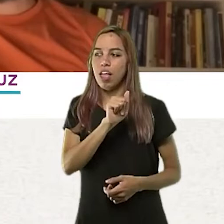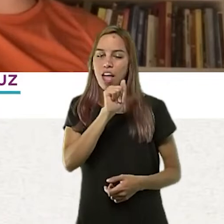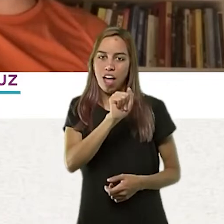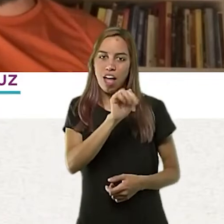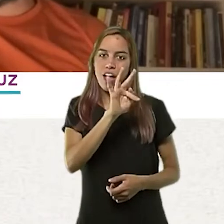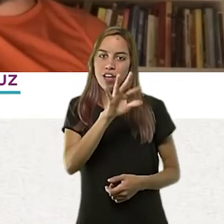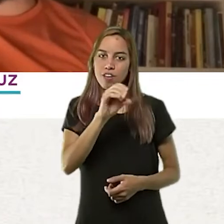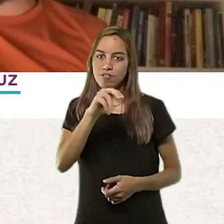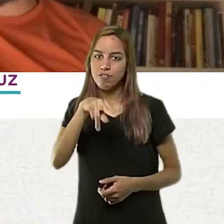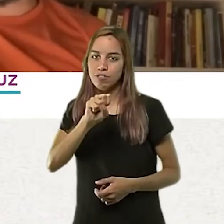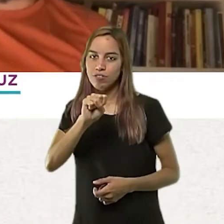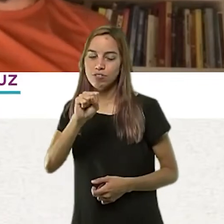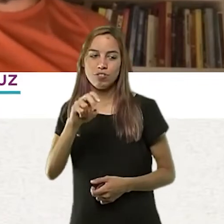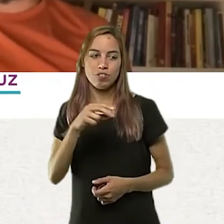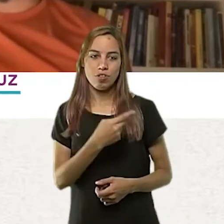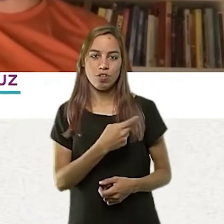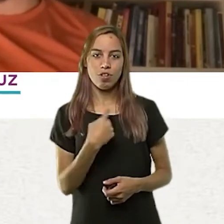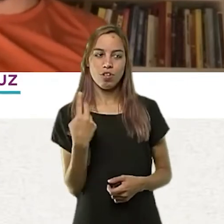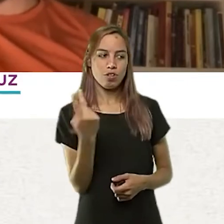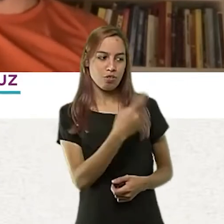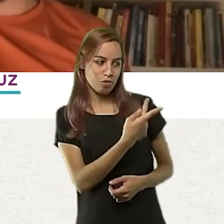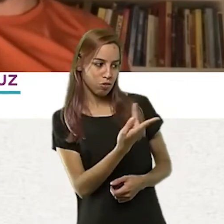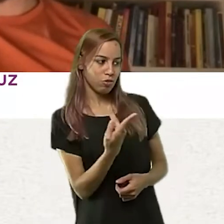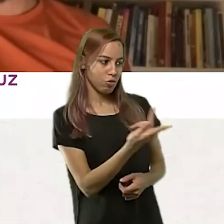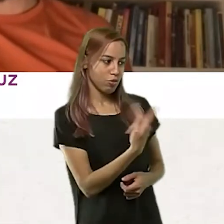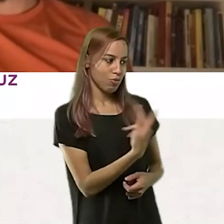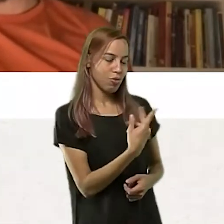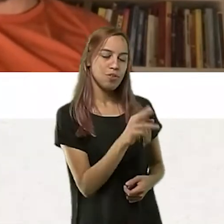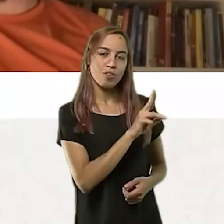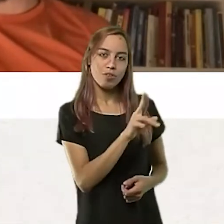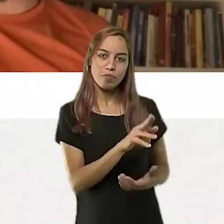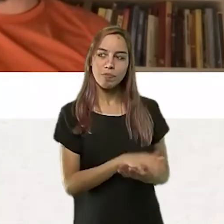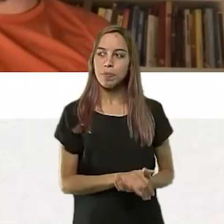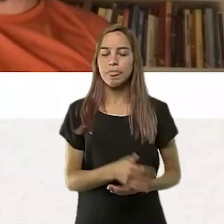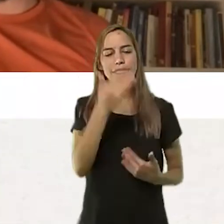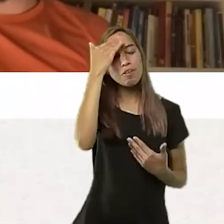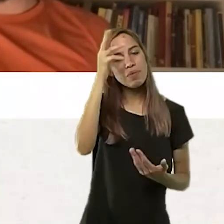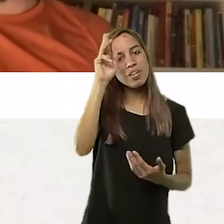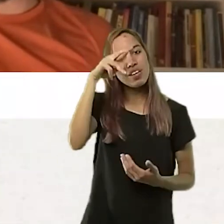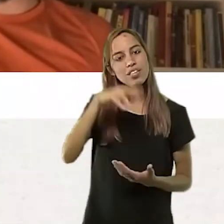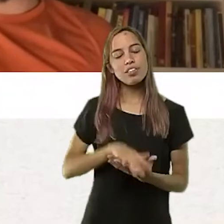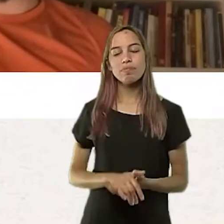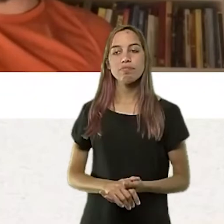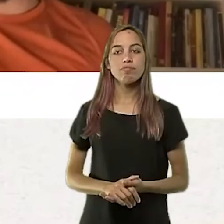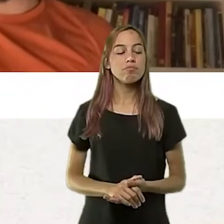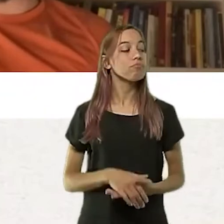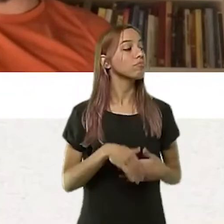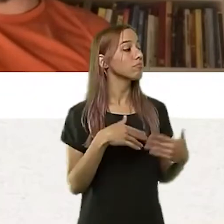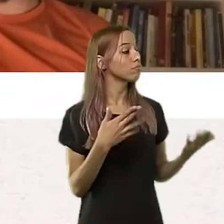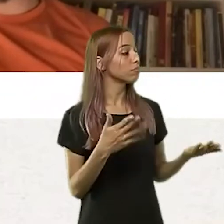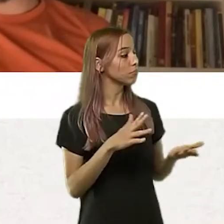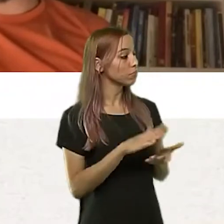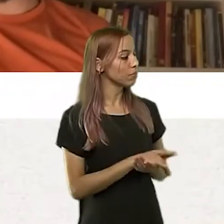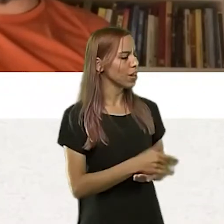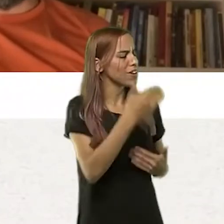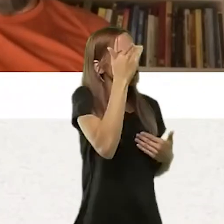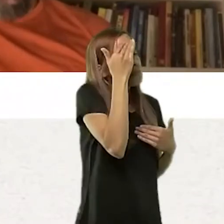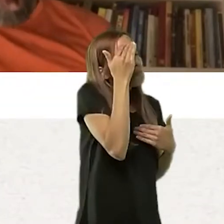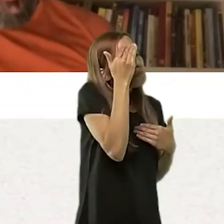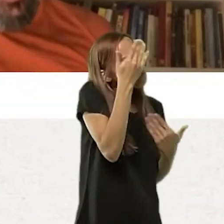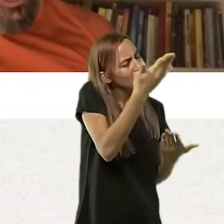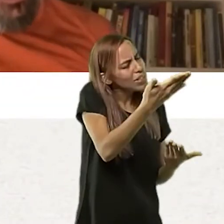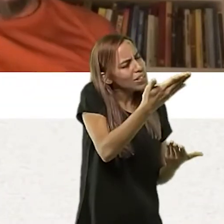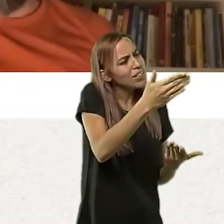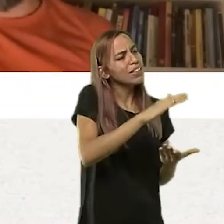nome. O nosso nome. Muito obrigado, Xará. Muitíssimo obrigado. Espero que